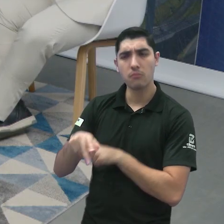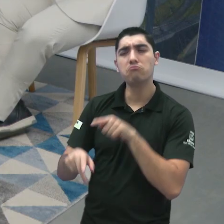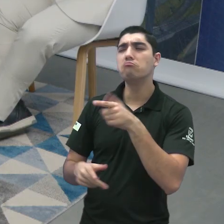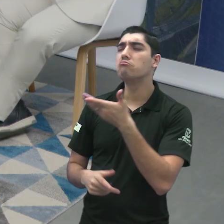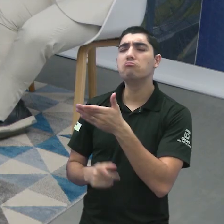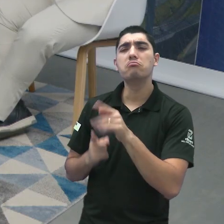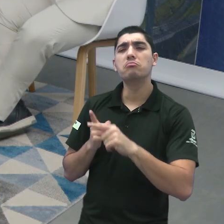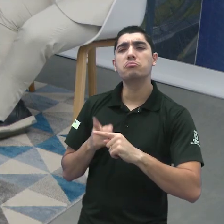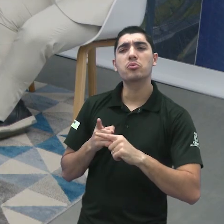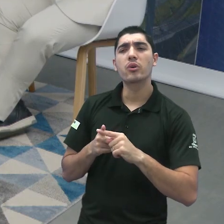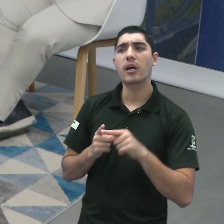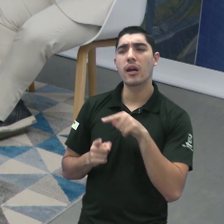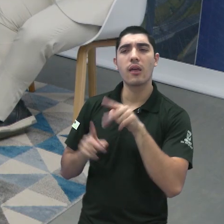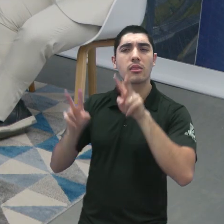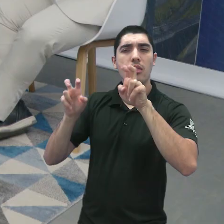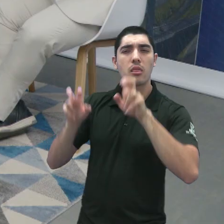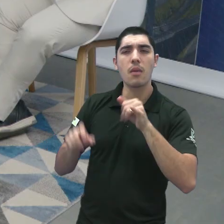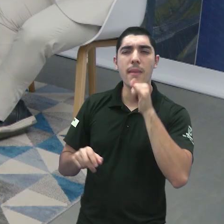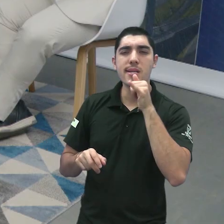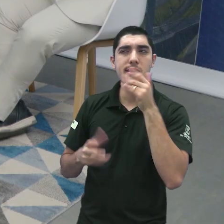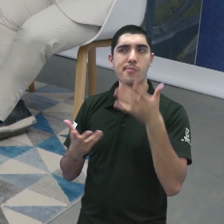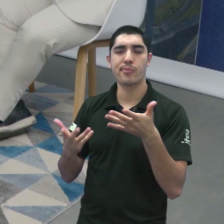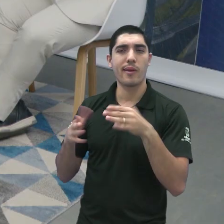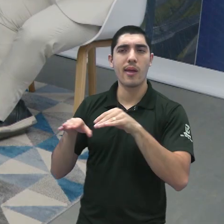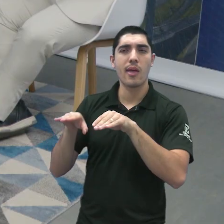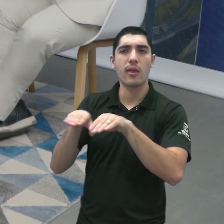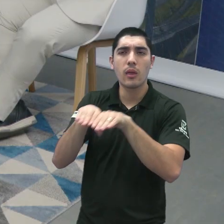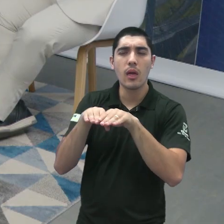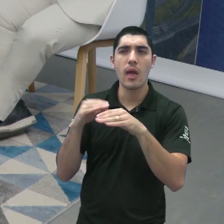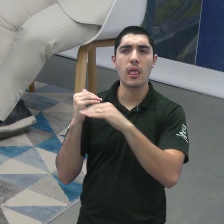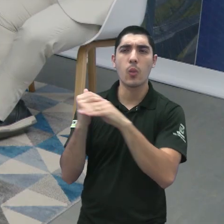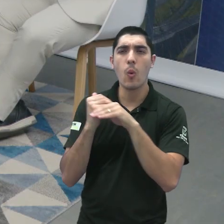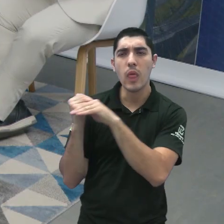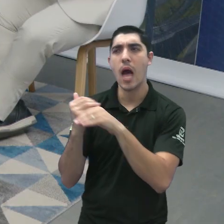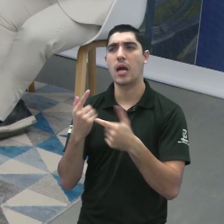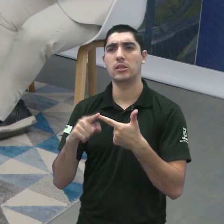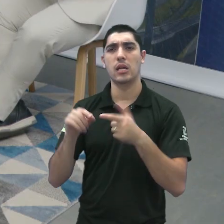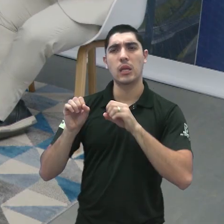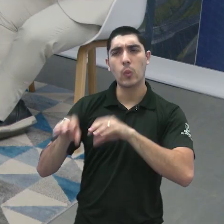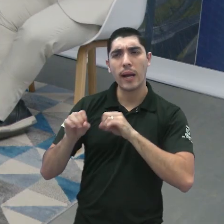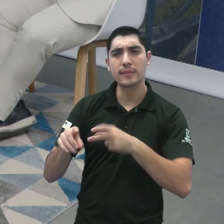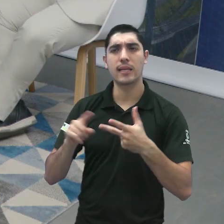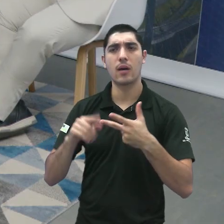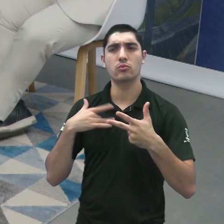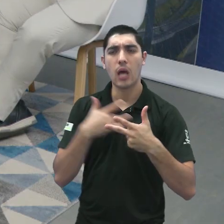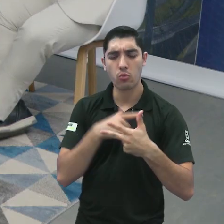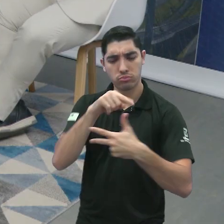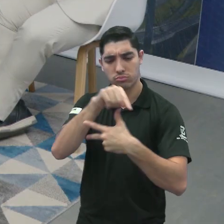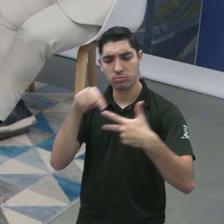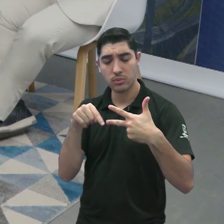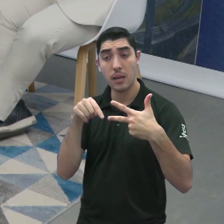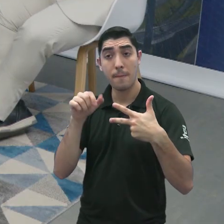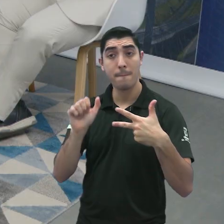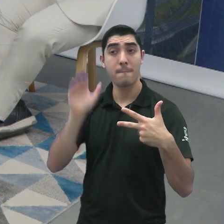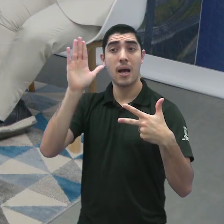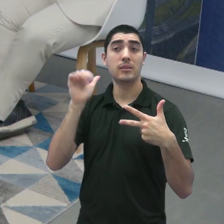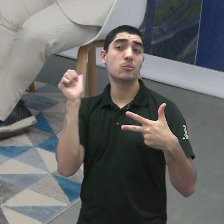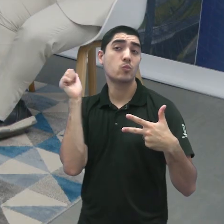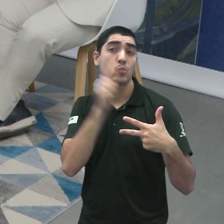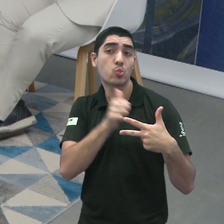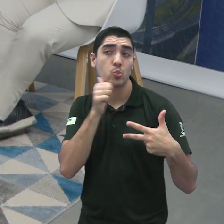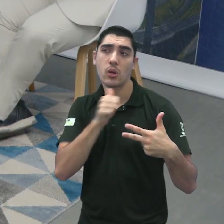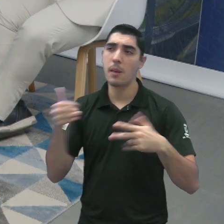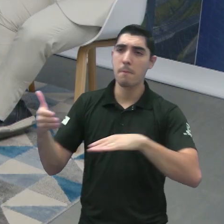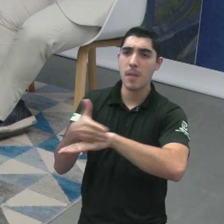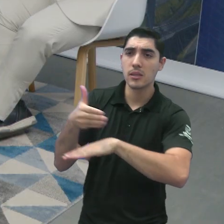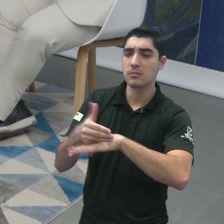que os temas como igualdade, educação e saúde concentram tanta participação feminina